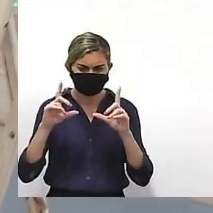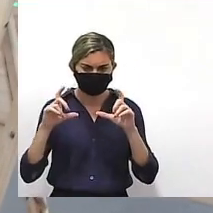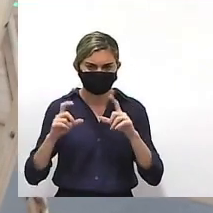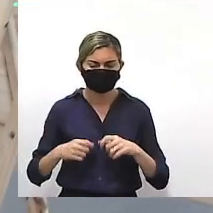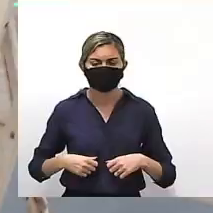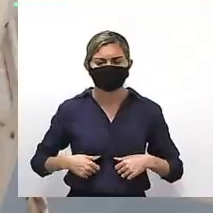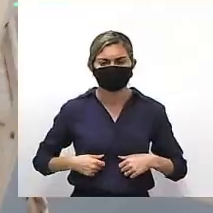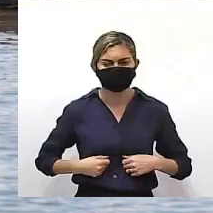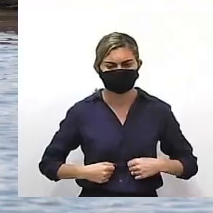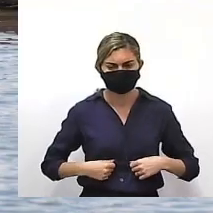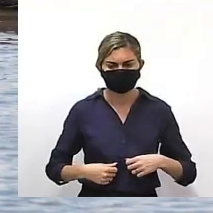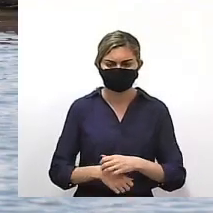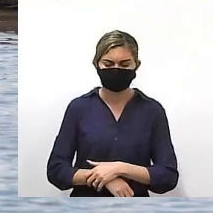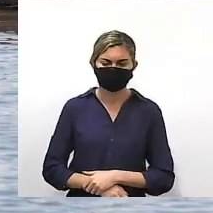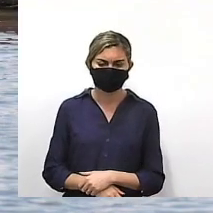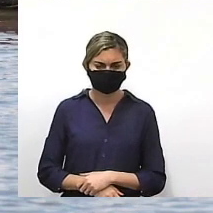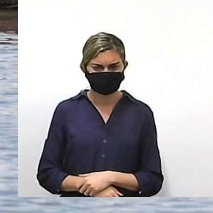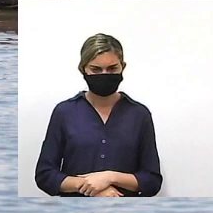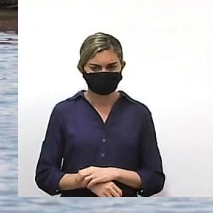imagens.